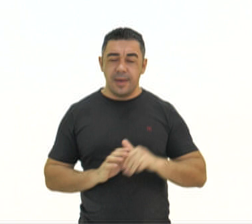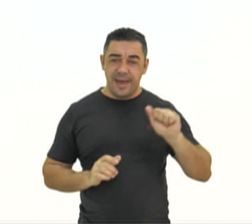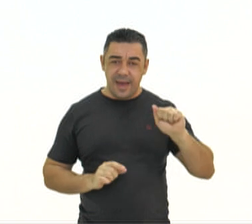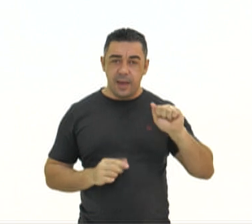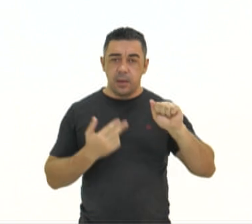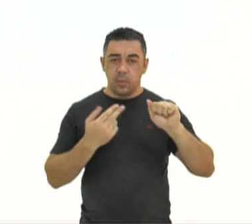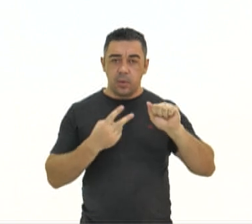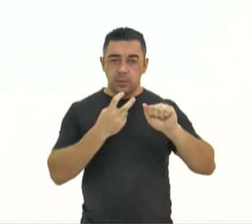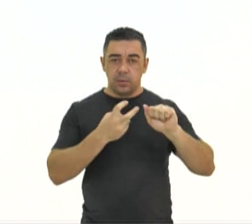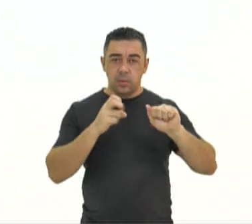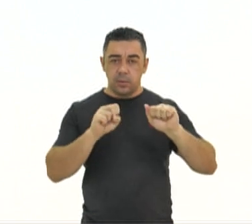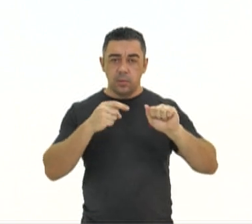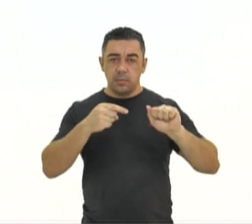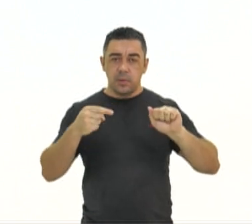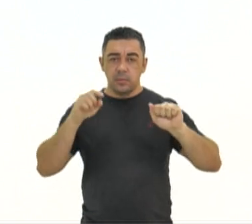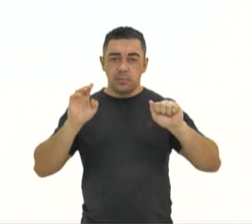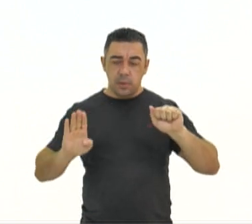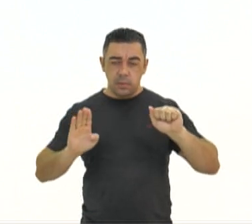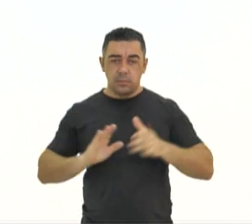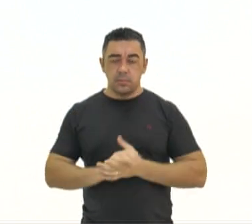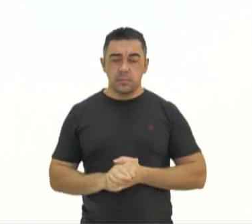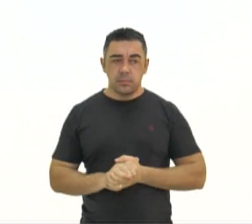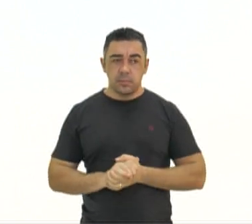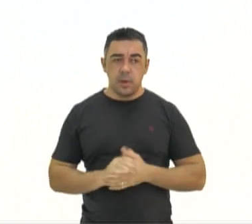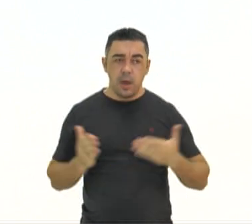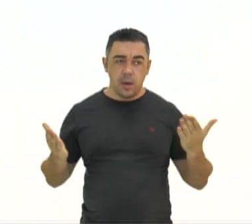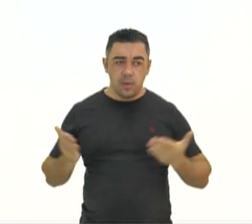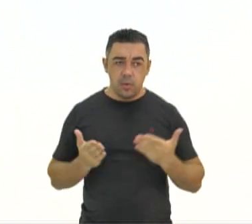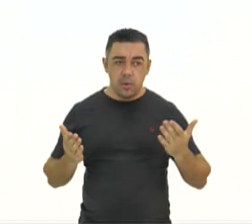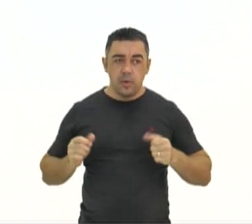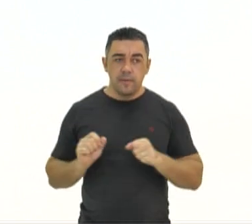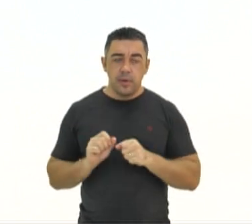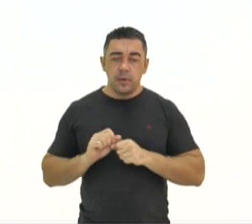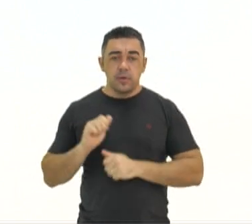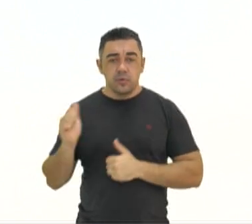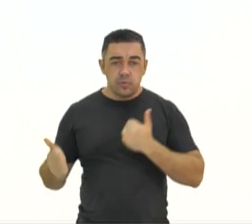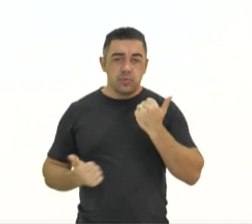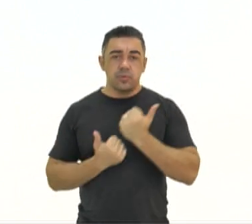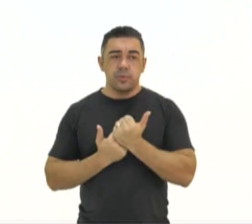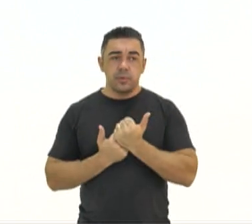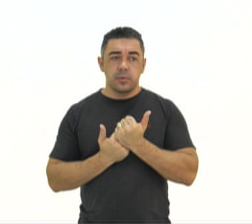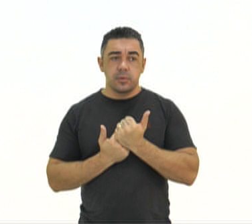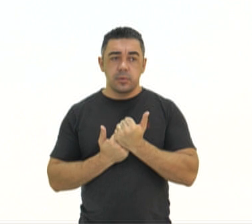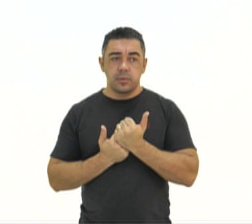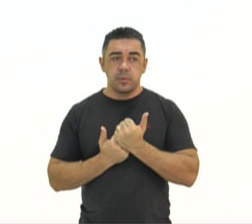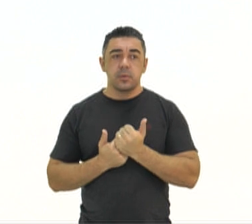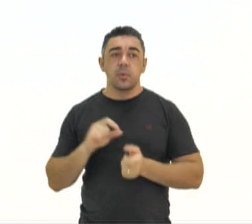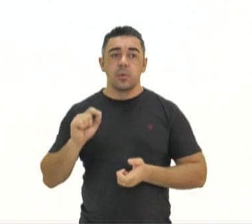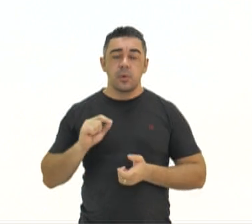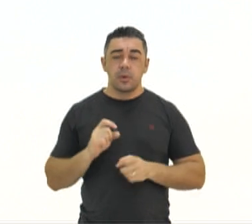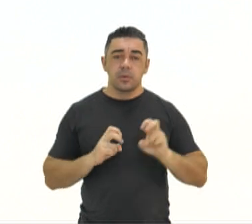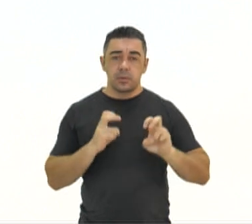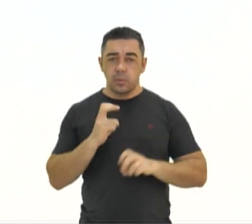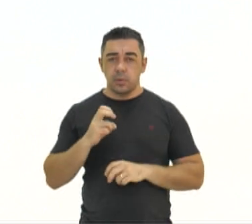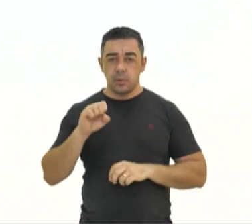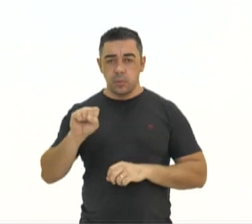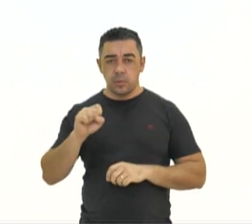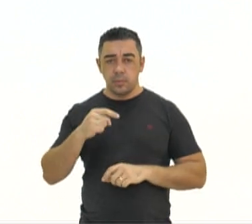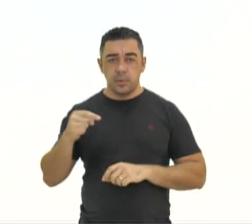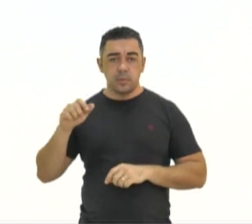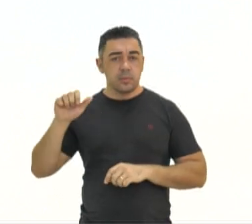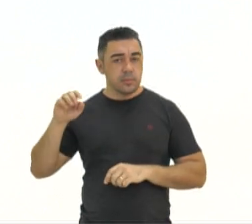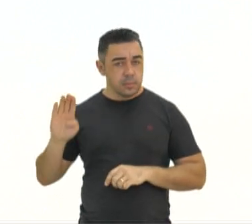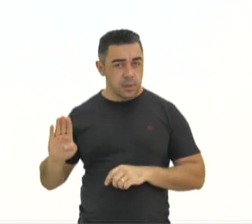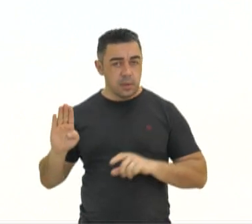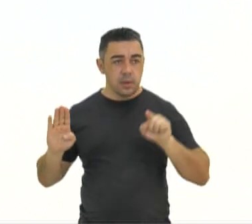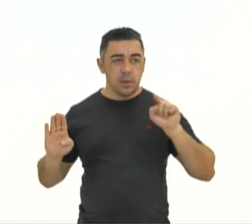A é igual a 58 menos B. E agora eu substituo o 58 menos B no lugar de